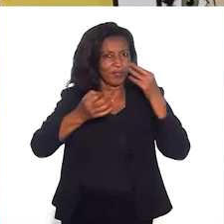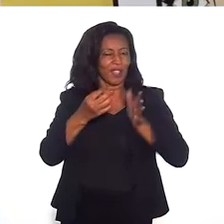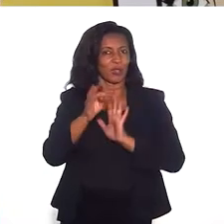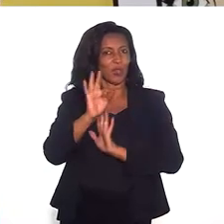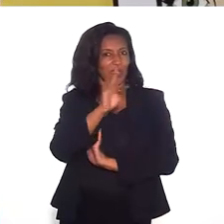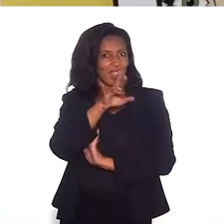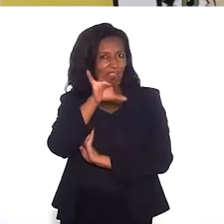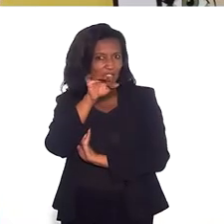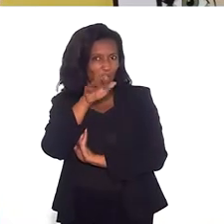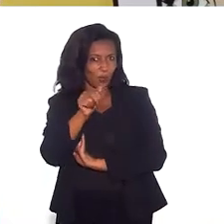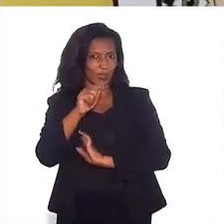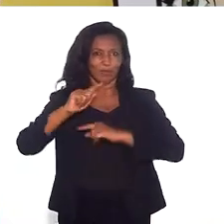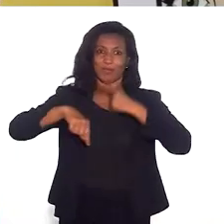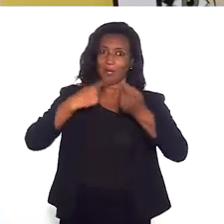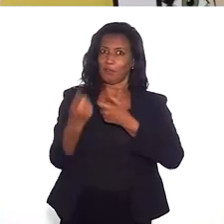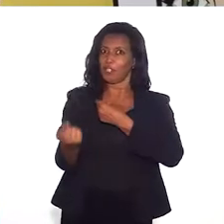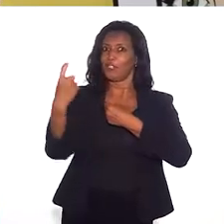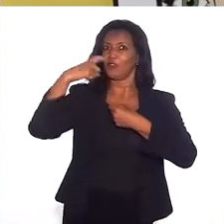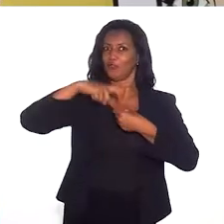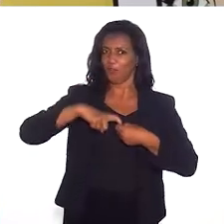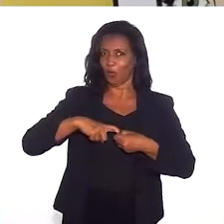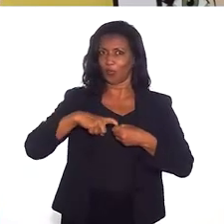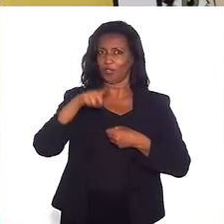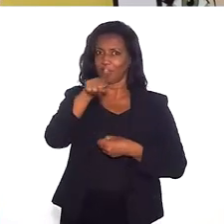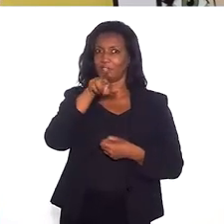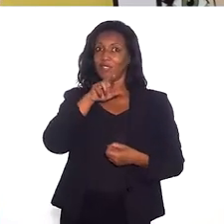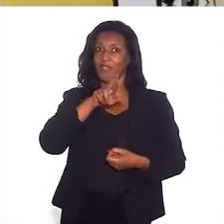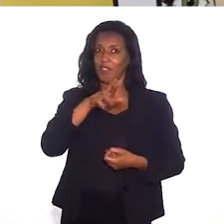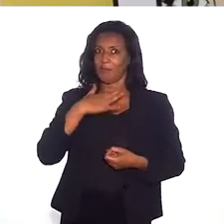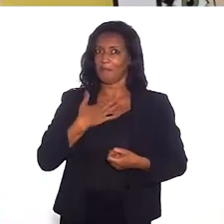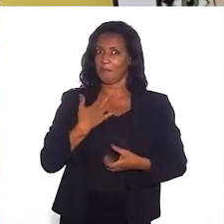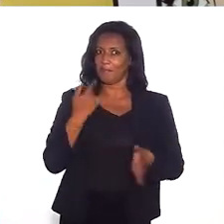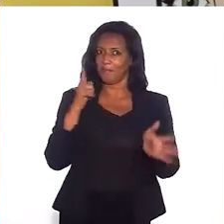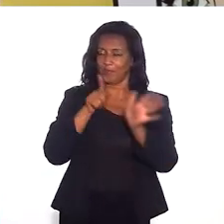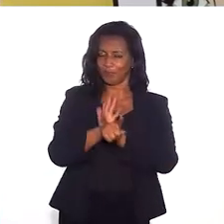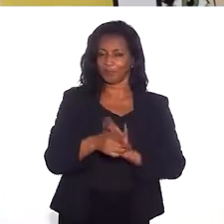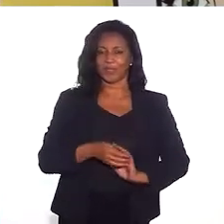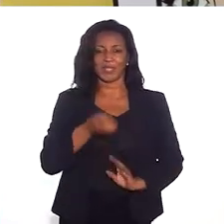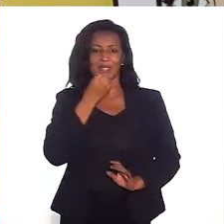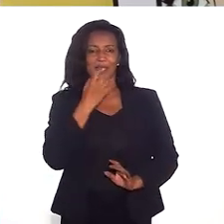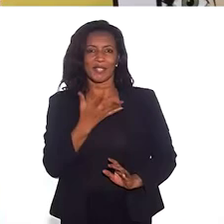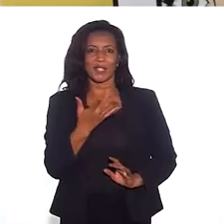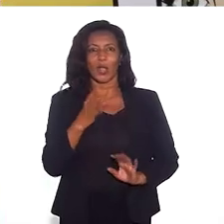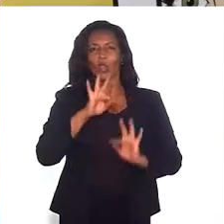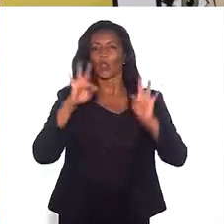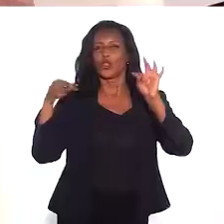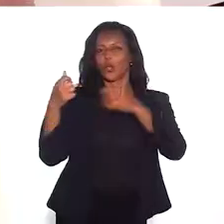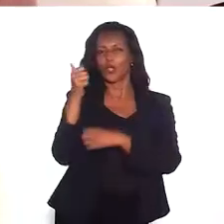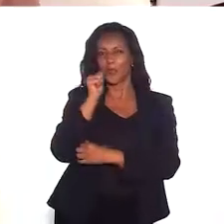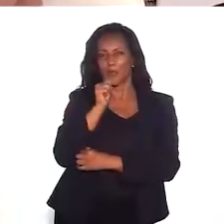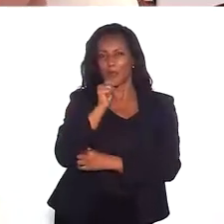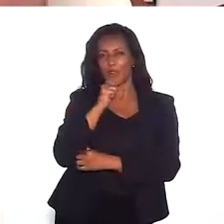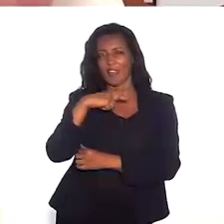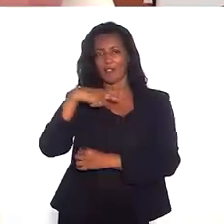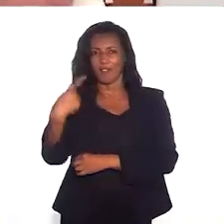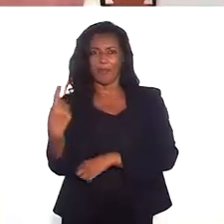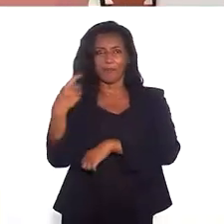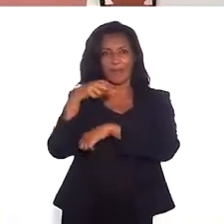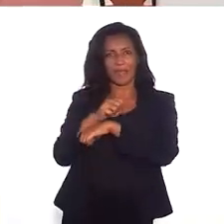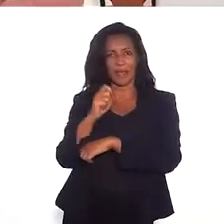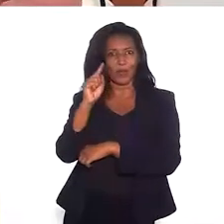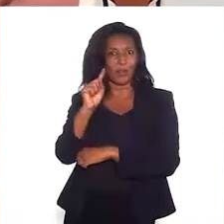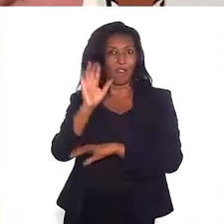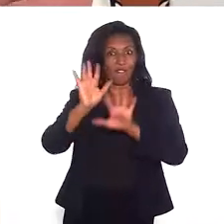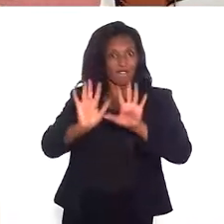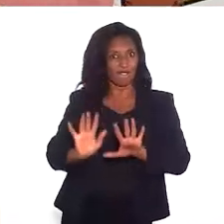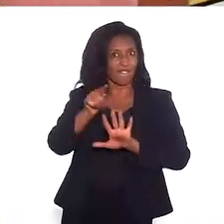seus ganchos, nessas suas teorias, e depois a gente volta e você vai responder a minha pergunta, tá bom? O Toda Mulher vai para o